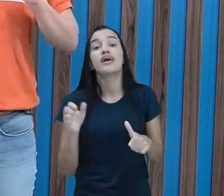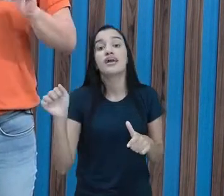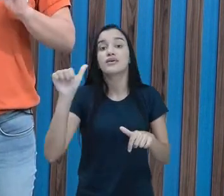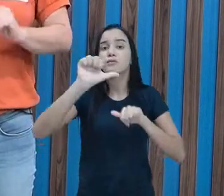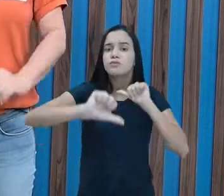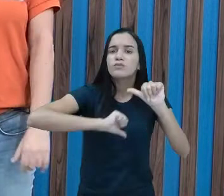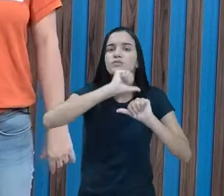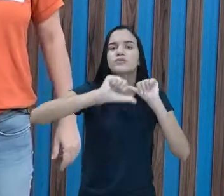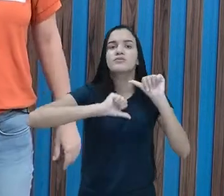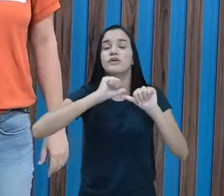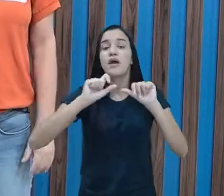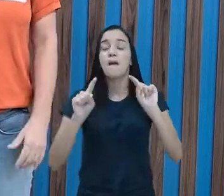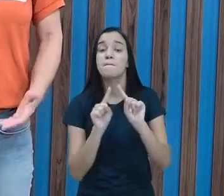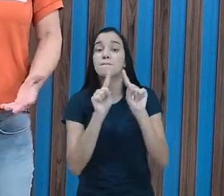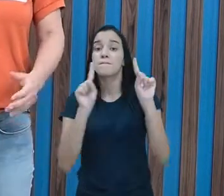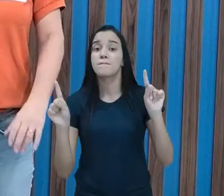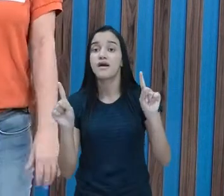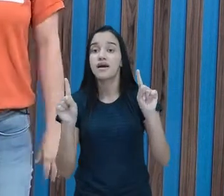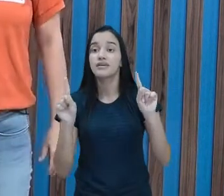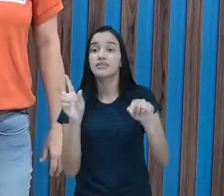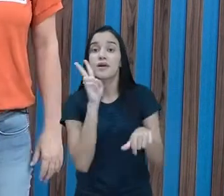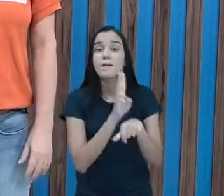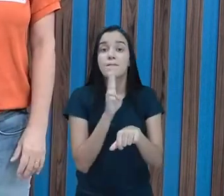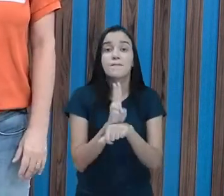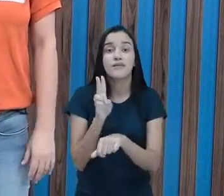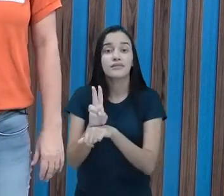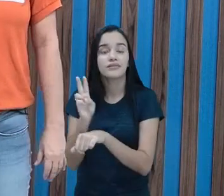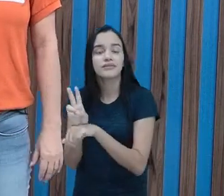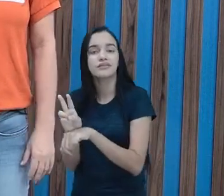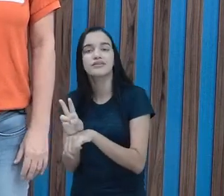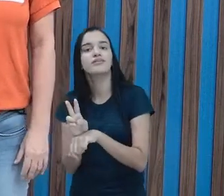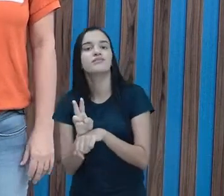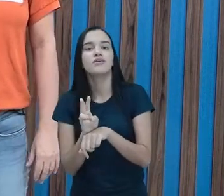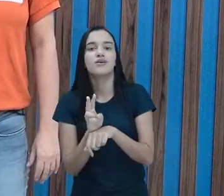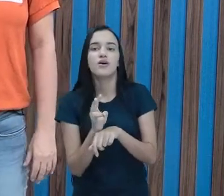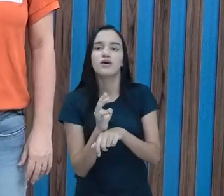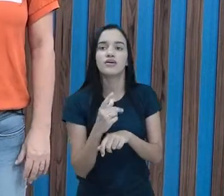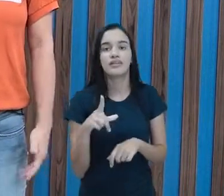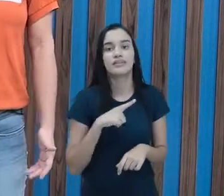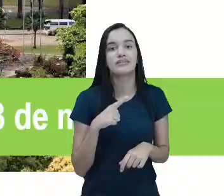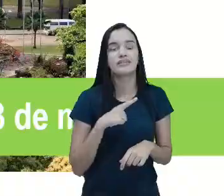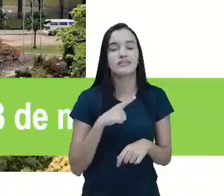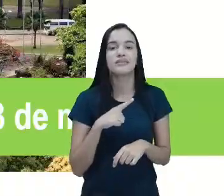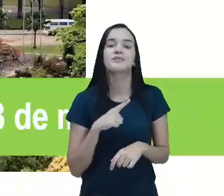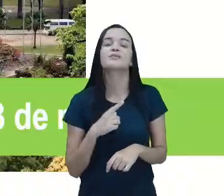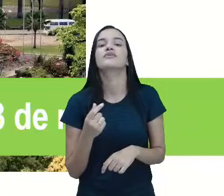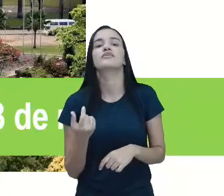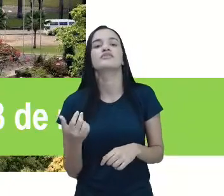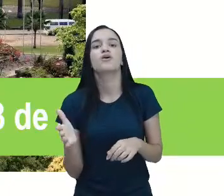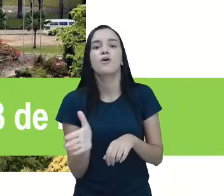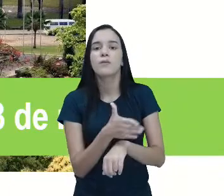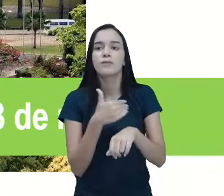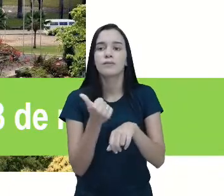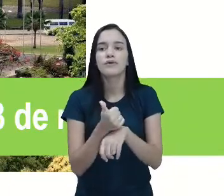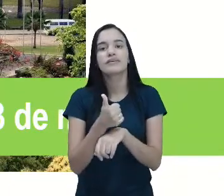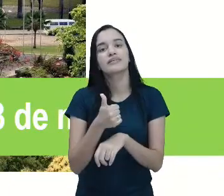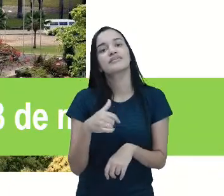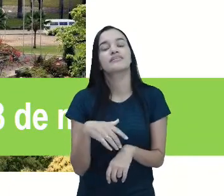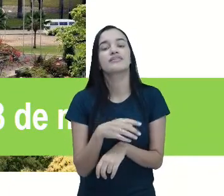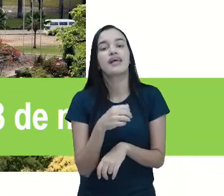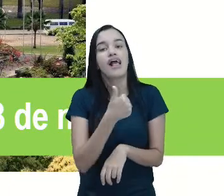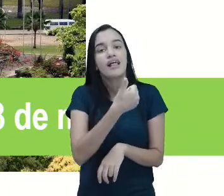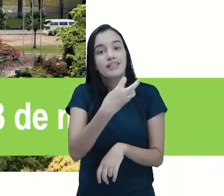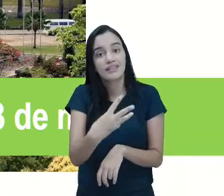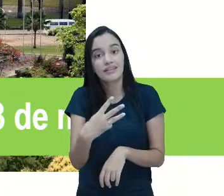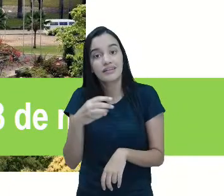modificada, mas preservando o ambiente. São espaços de lazer. Olha aí, nós temos o Parque 13 de Maio, que é um local onde